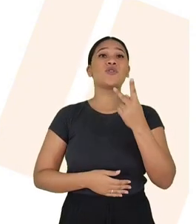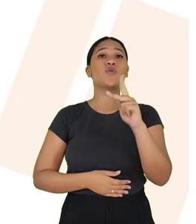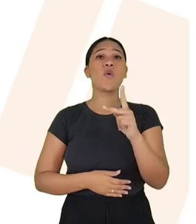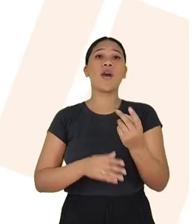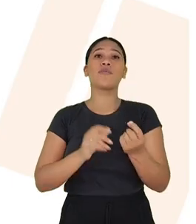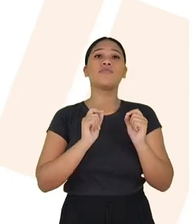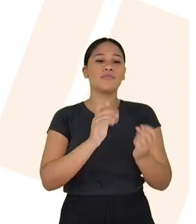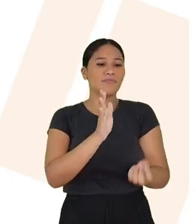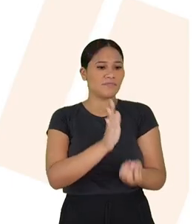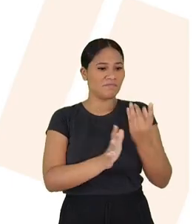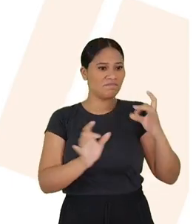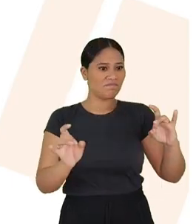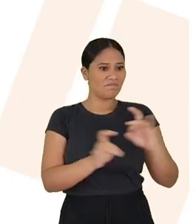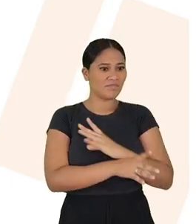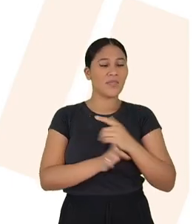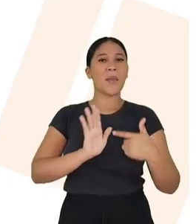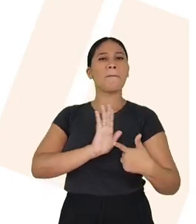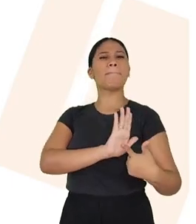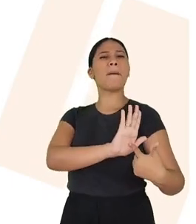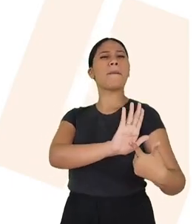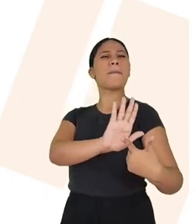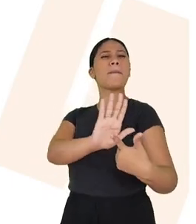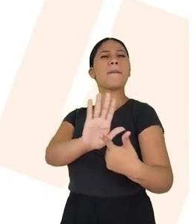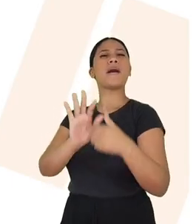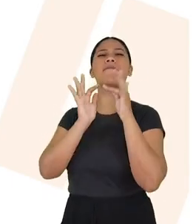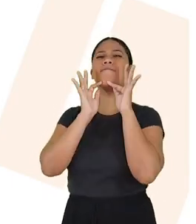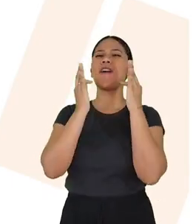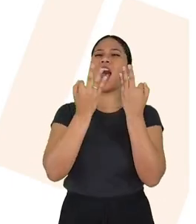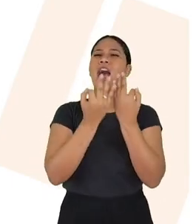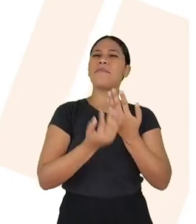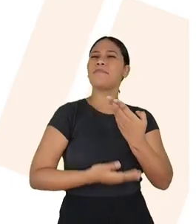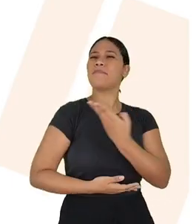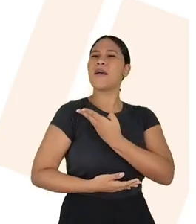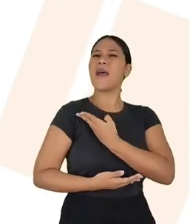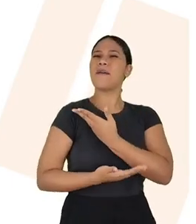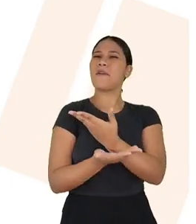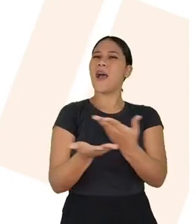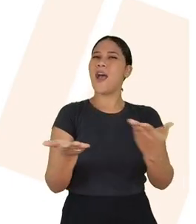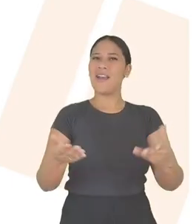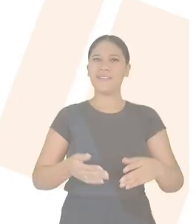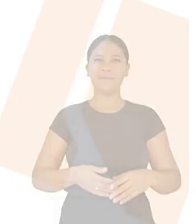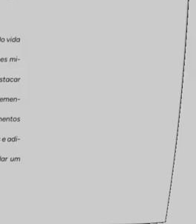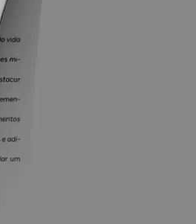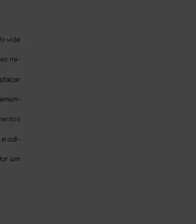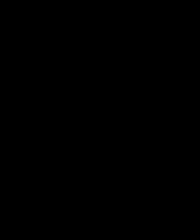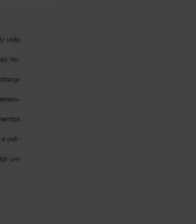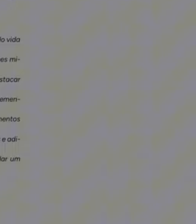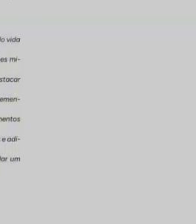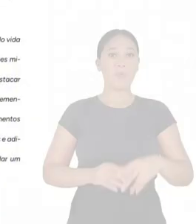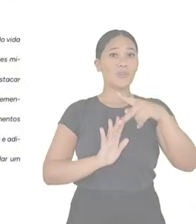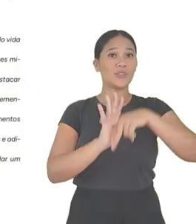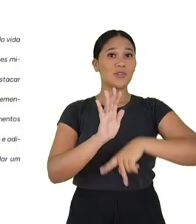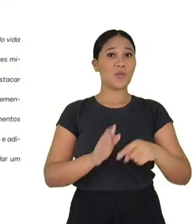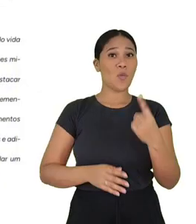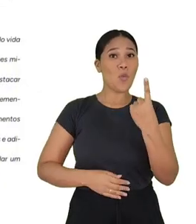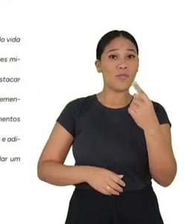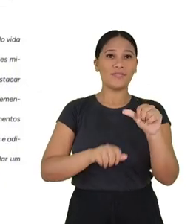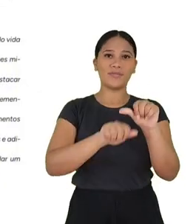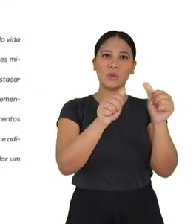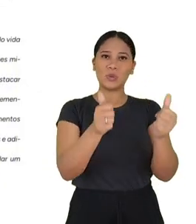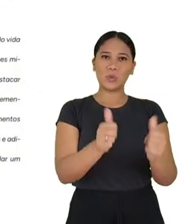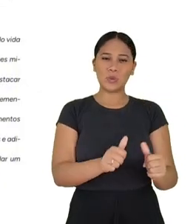Compartilhe sua construção com seus familiares e amigos. Projeto